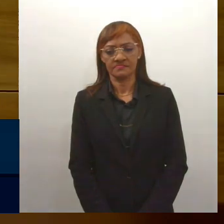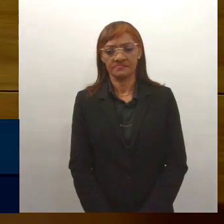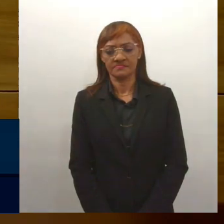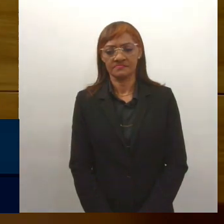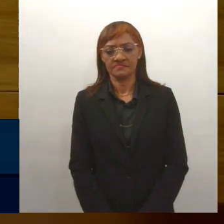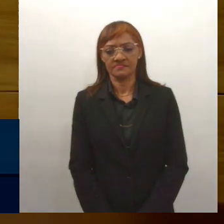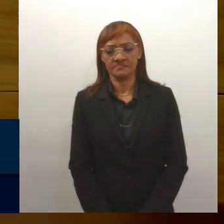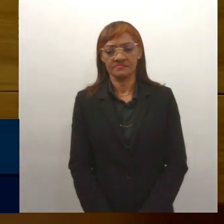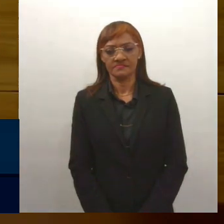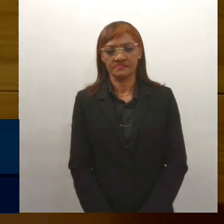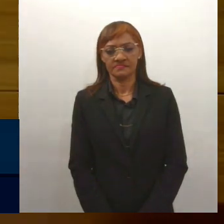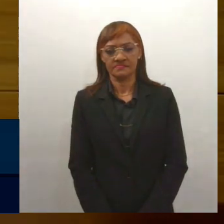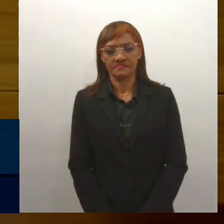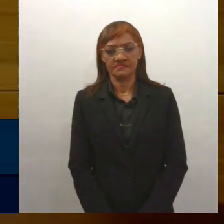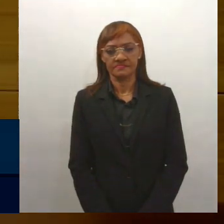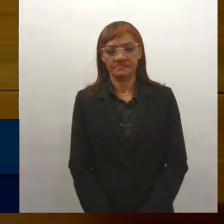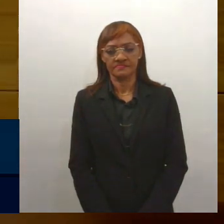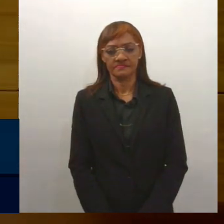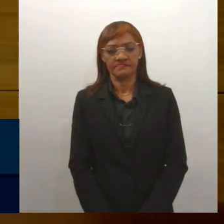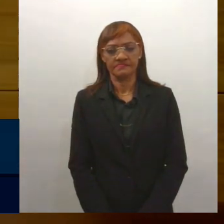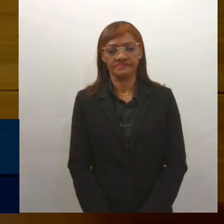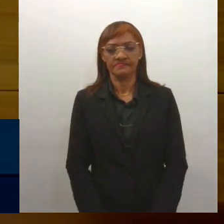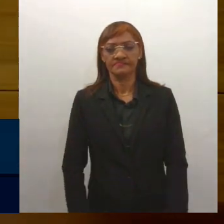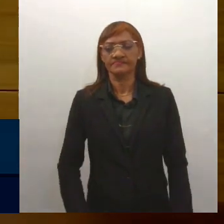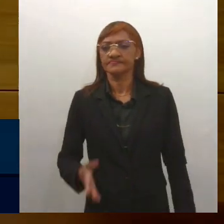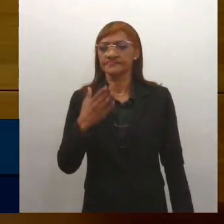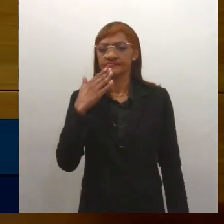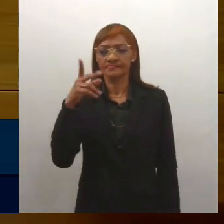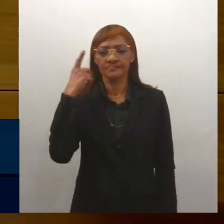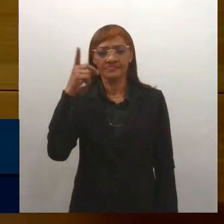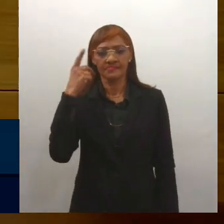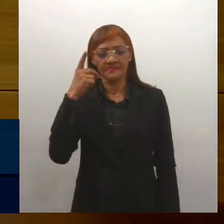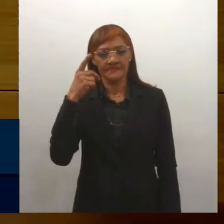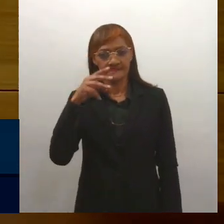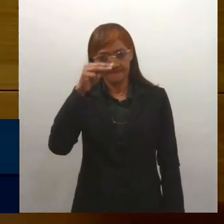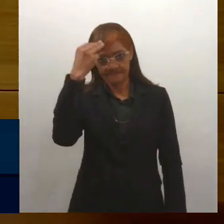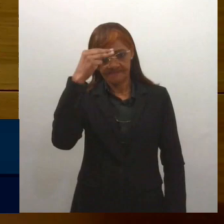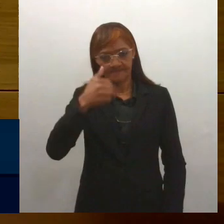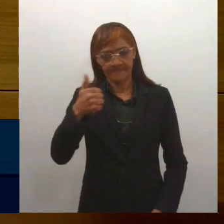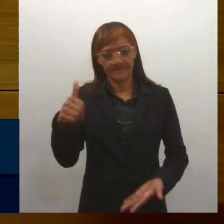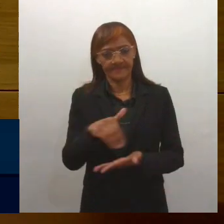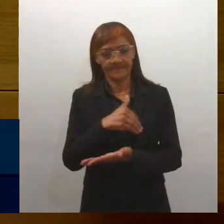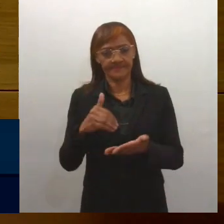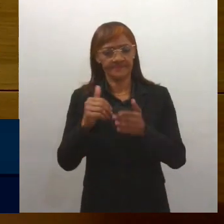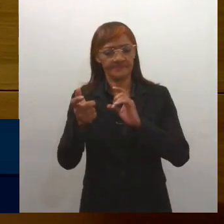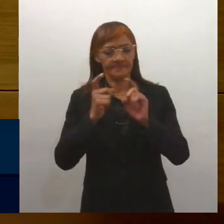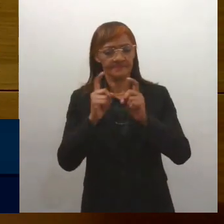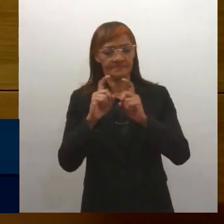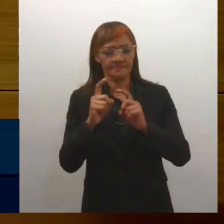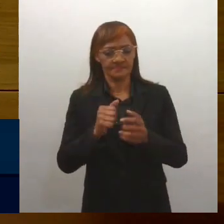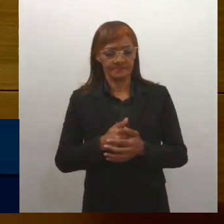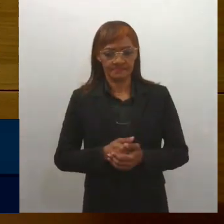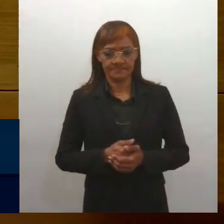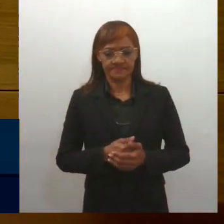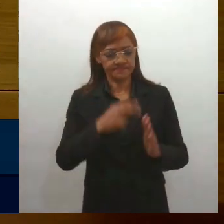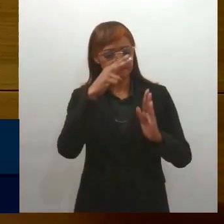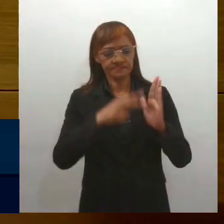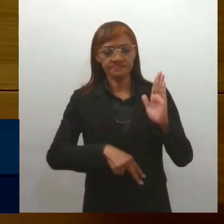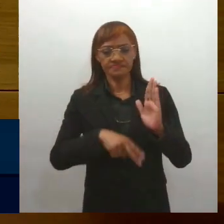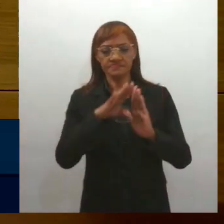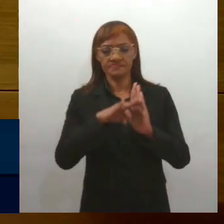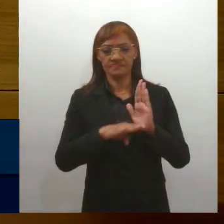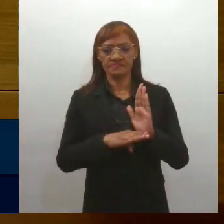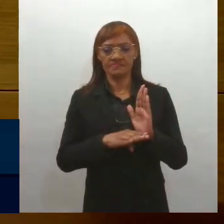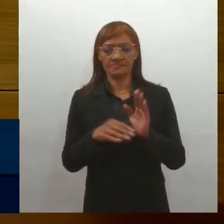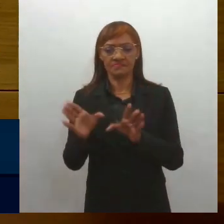Solicitamos ao deputado Garibaldo Mendonça, primeiro secretário nesta sessão, que faça a leitura das decisões da comissão que concede a medalha jornalista e radialista